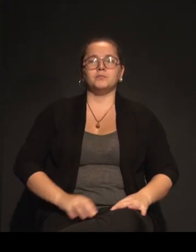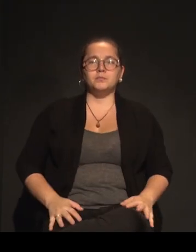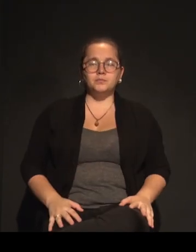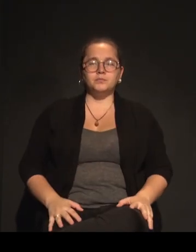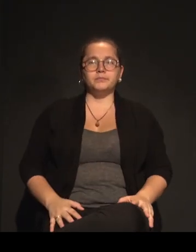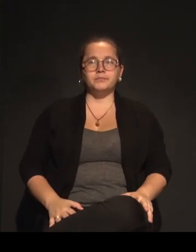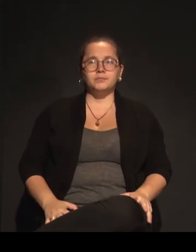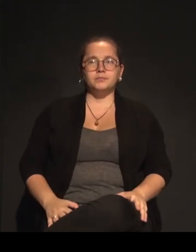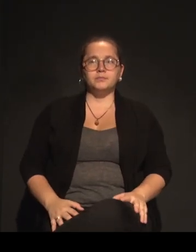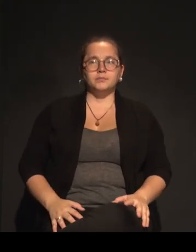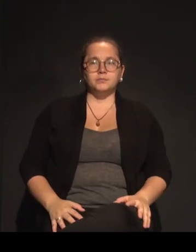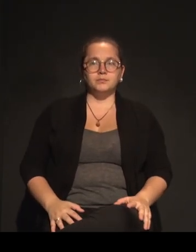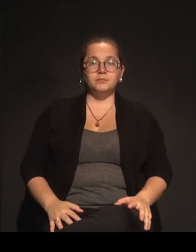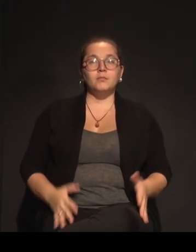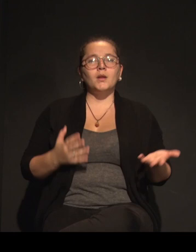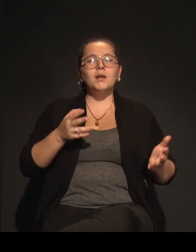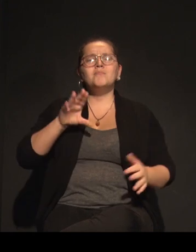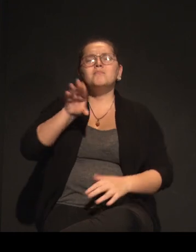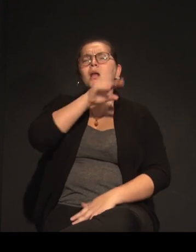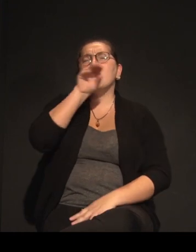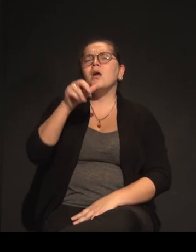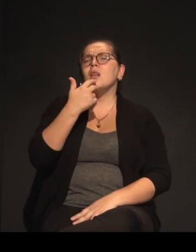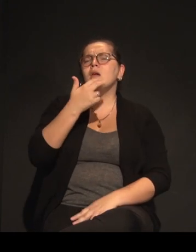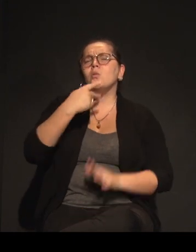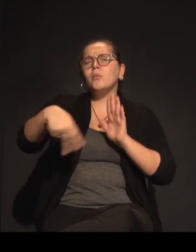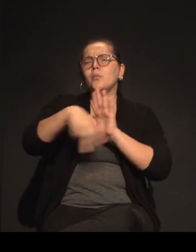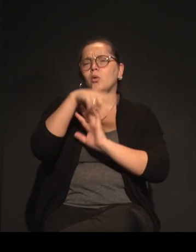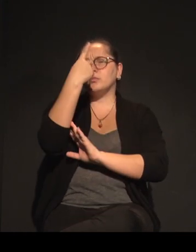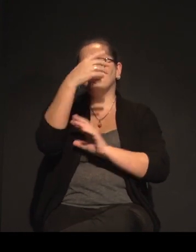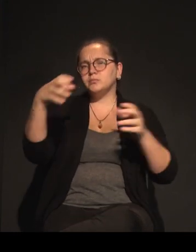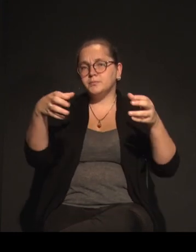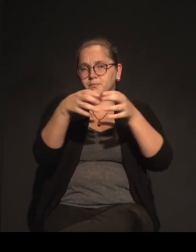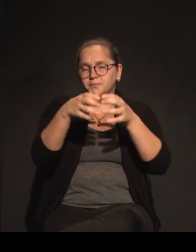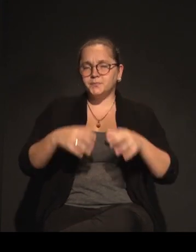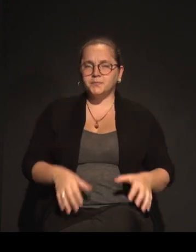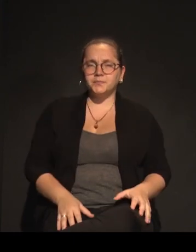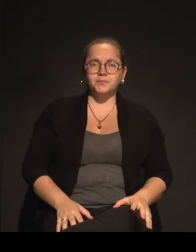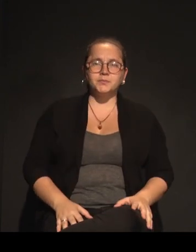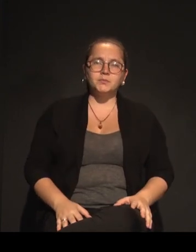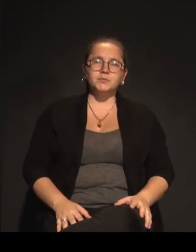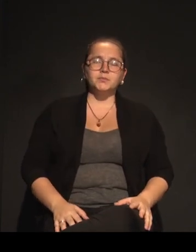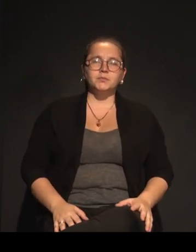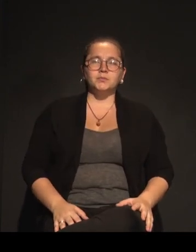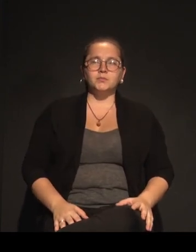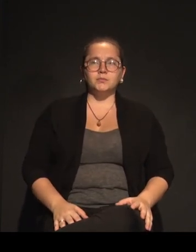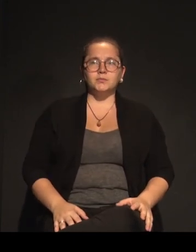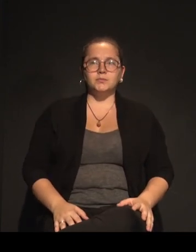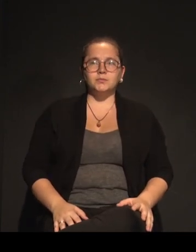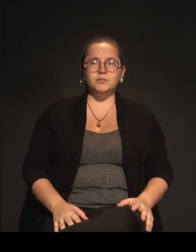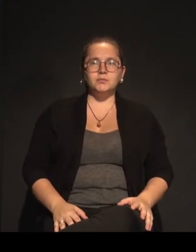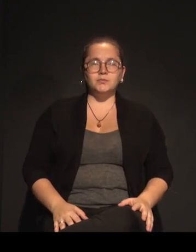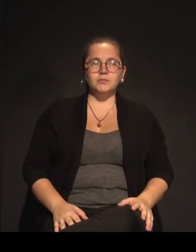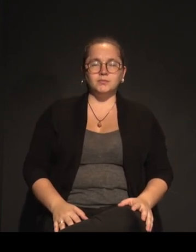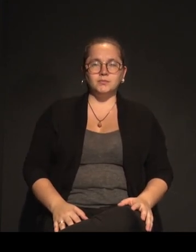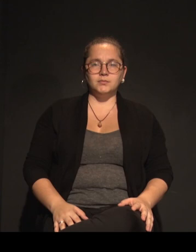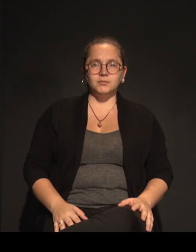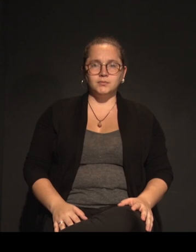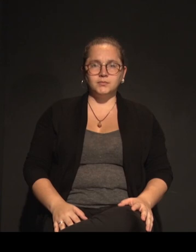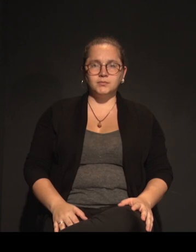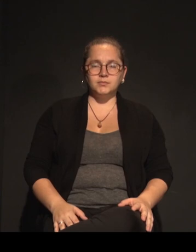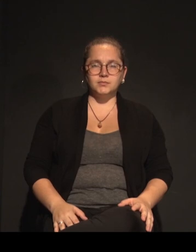dançarina é satanista onde o hamas amir hassan casa por casa e bateu o le